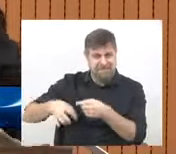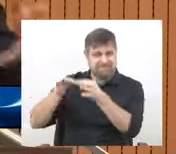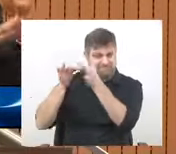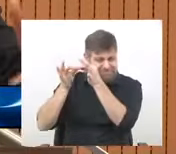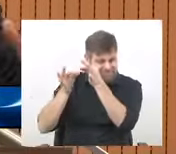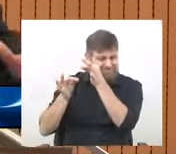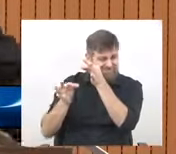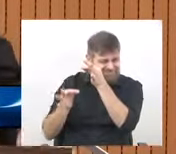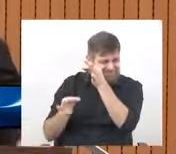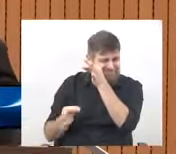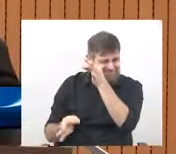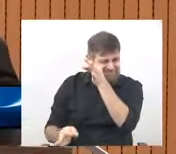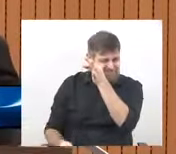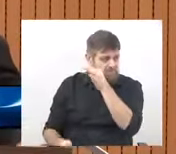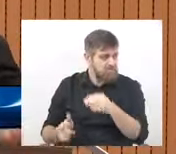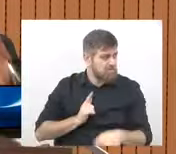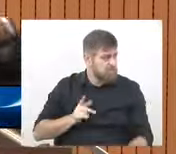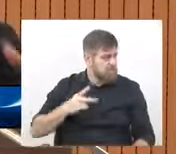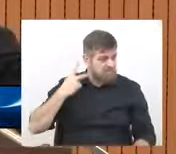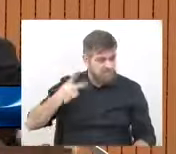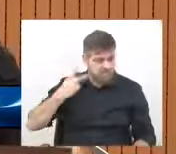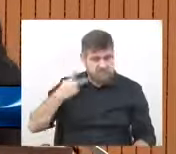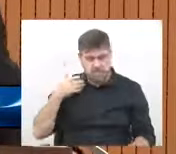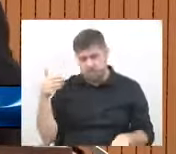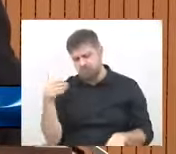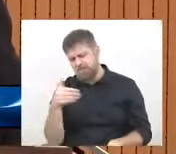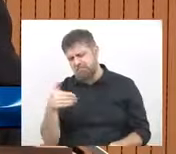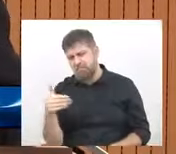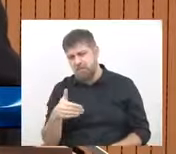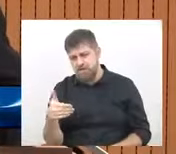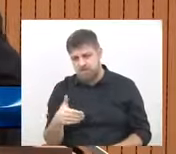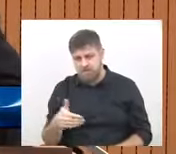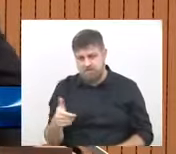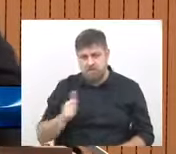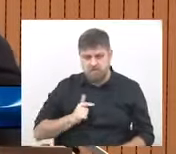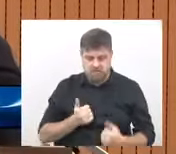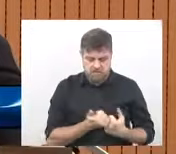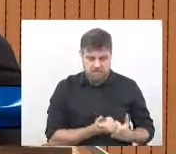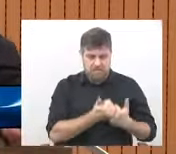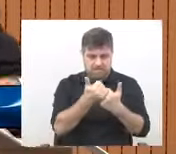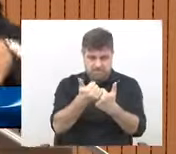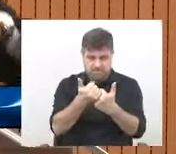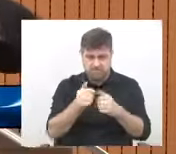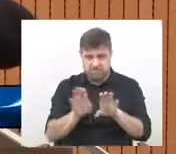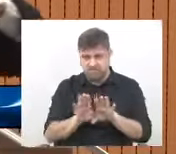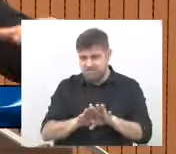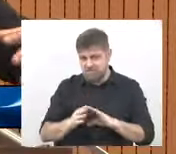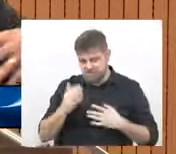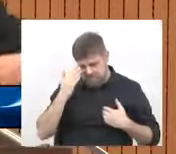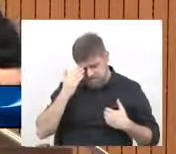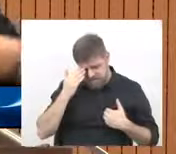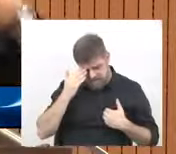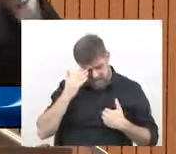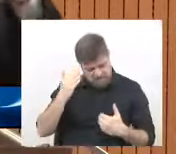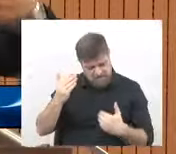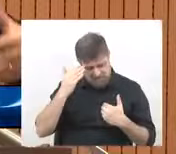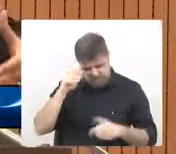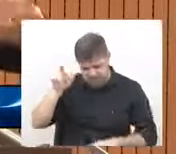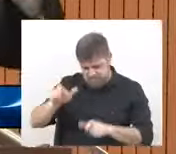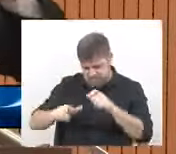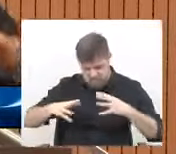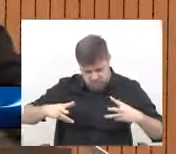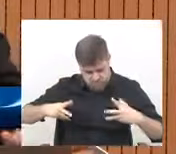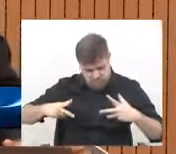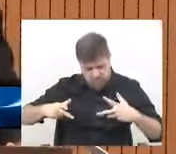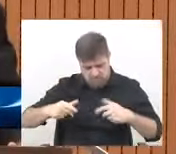com muitos vereadores participando, assessorias, e eu agradeço a todos que diretamente